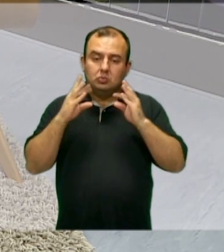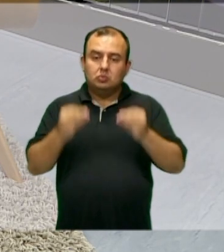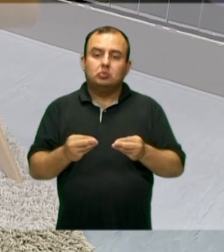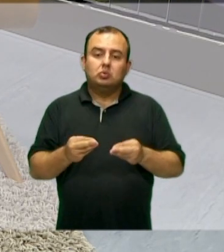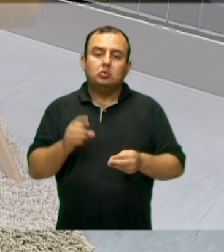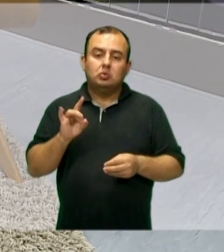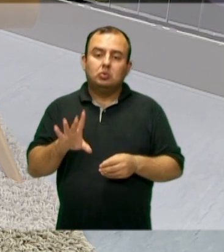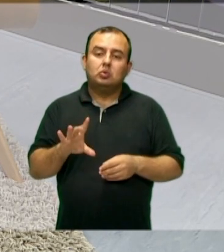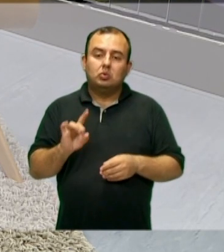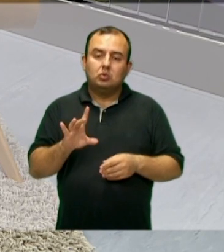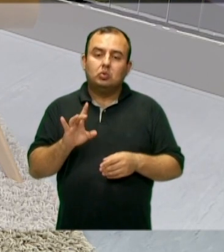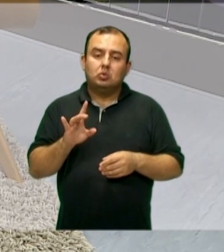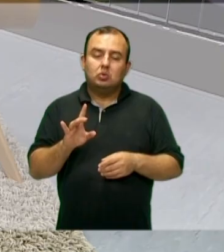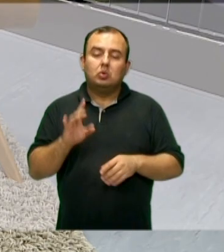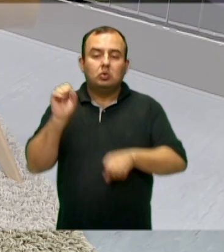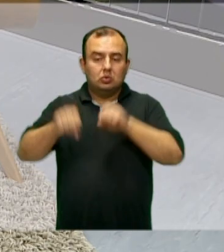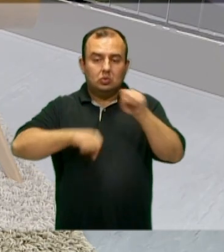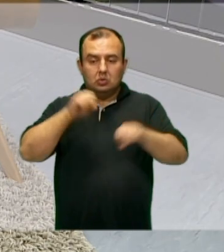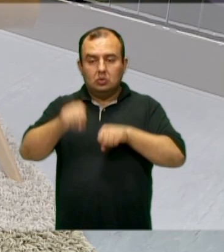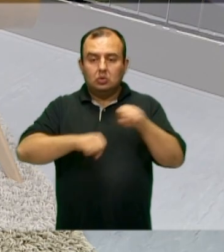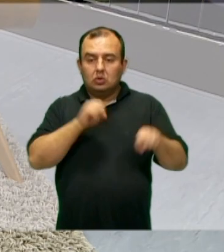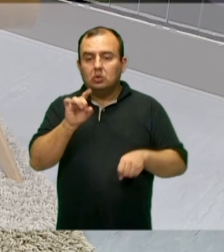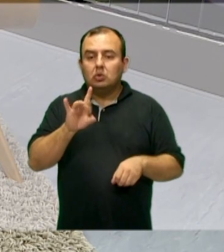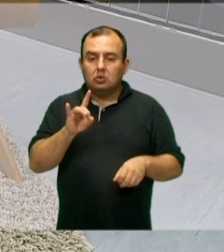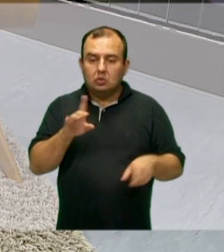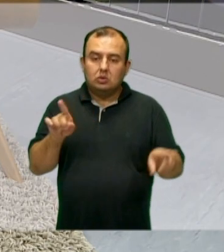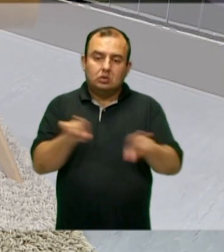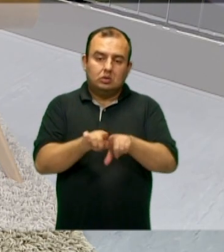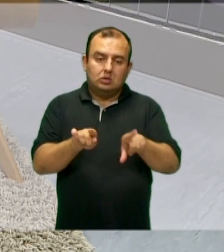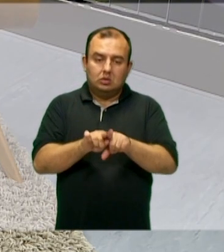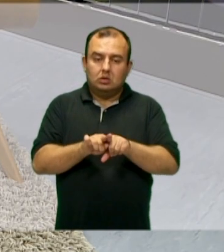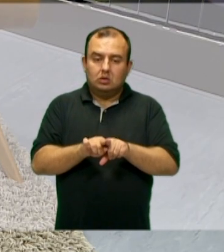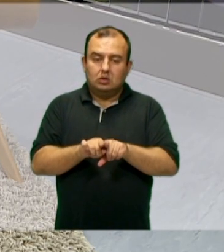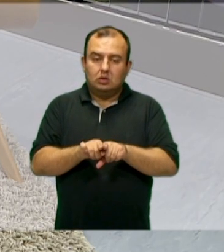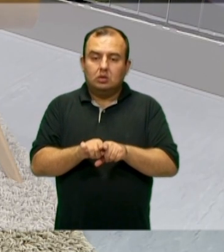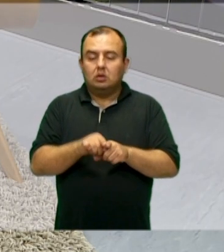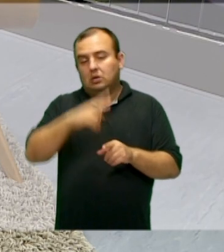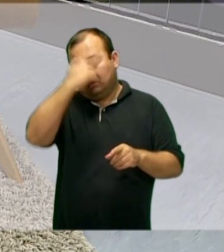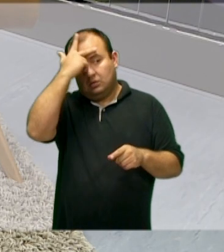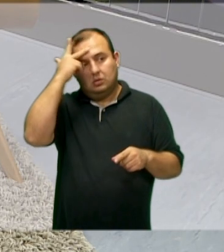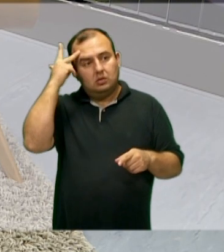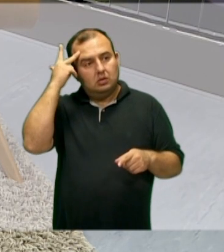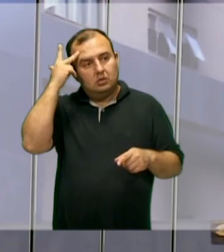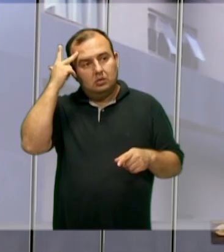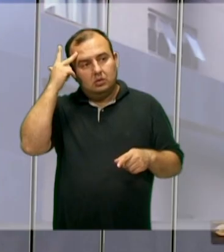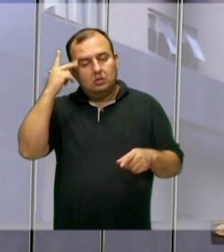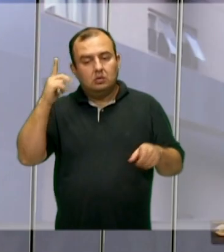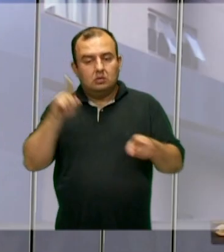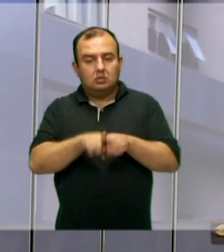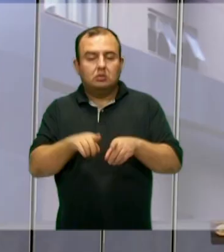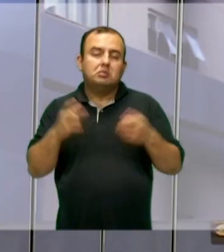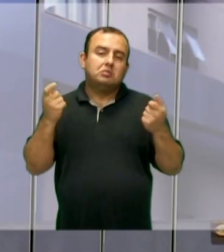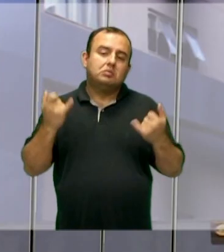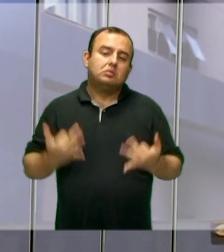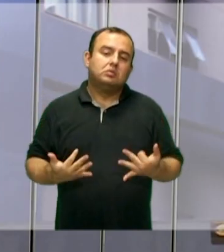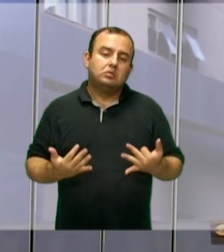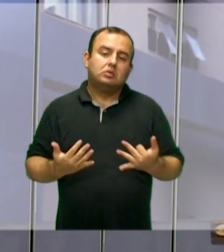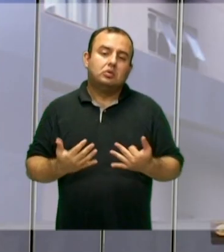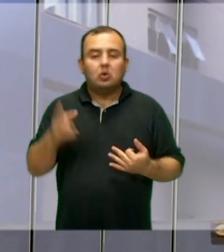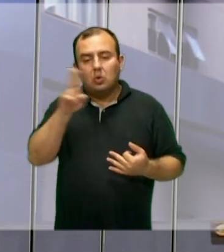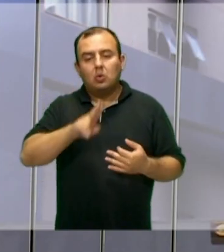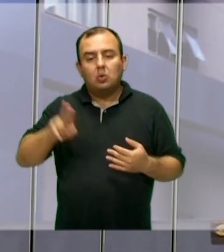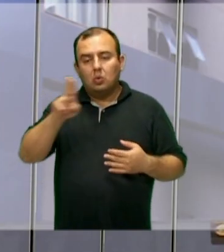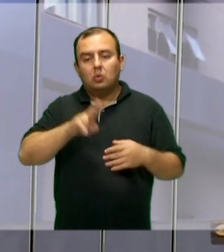só os que andam de bicicleta, mas também os que... as pessoas que, como eu posso dizer, usam